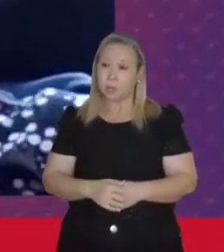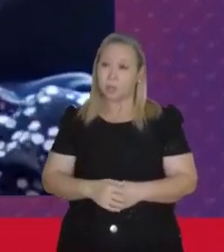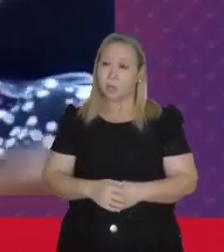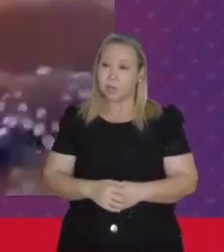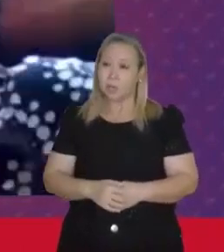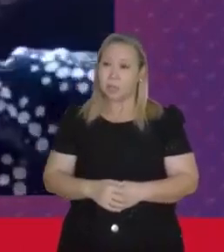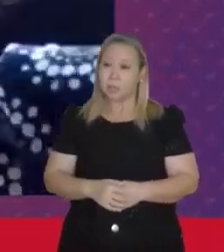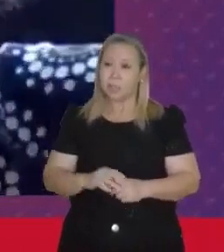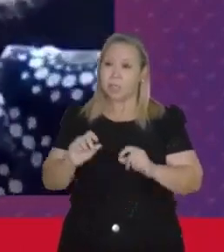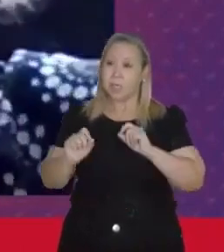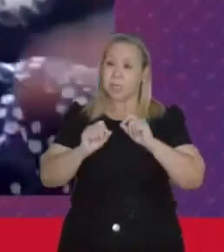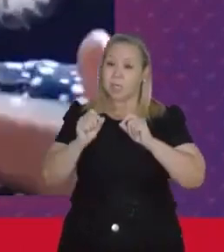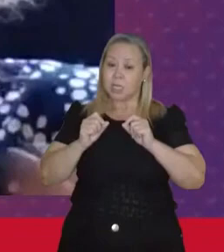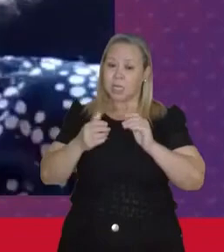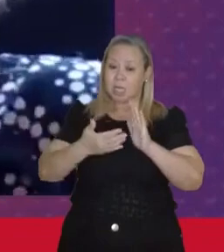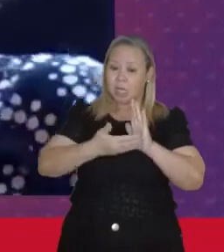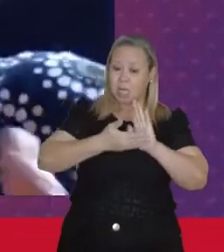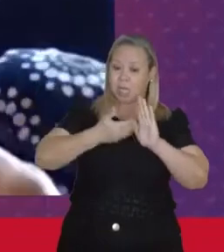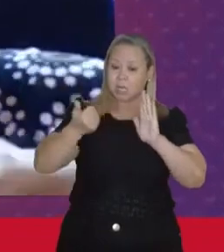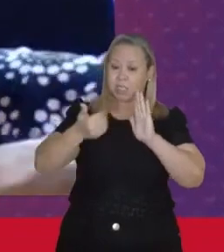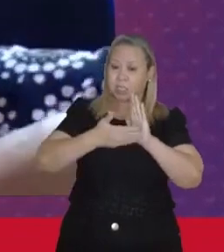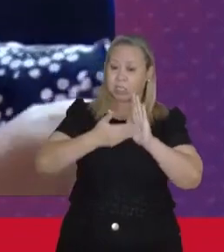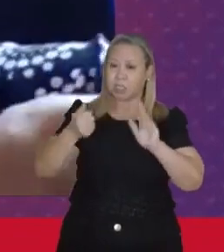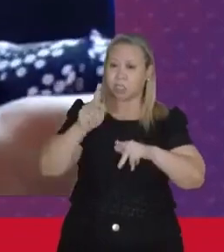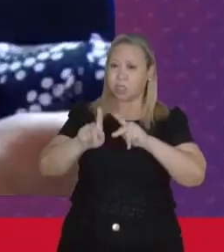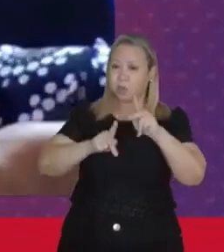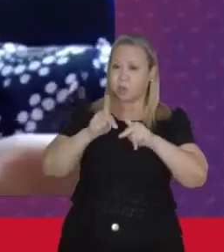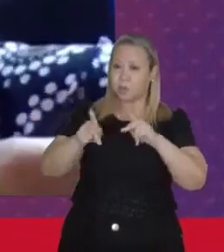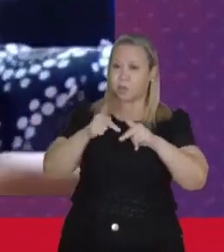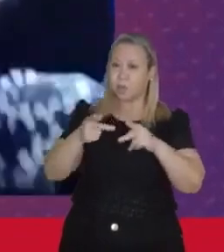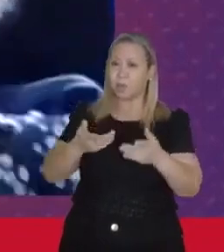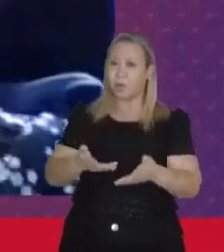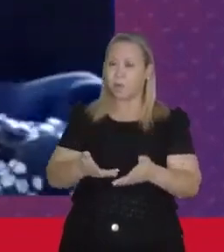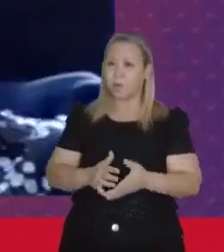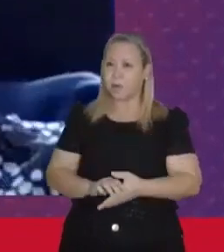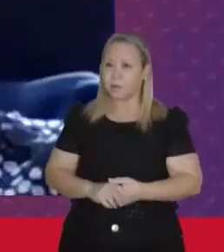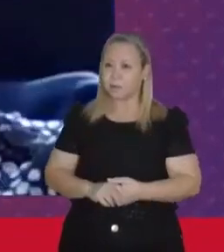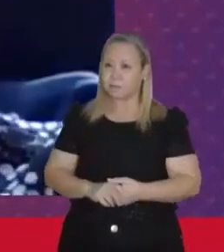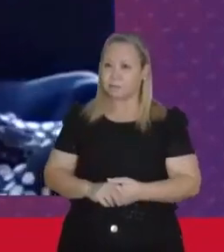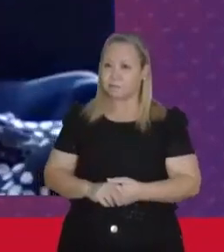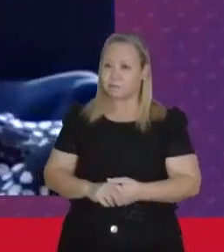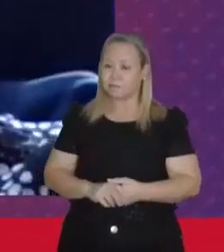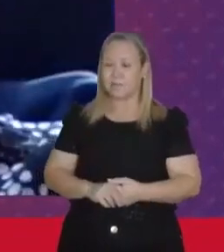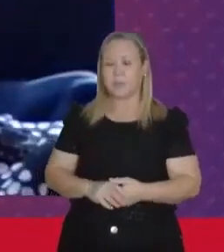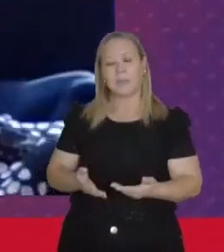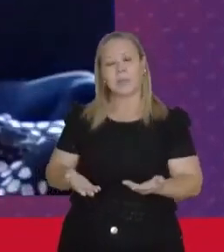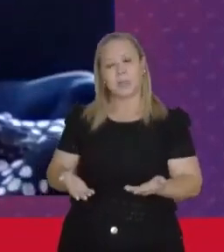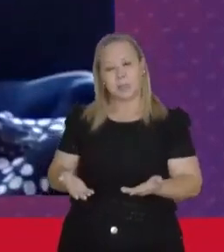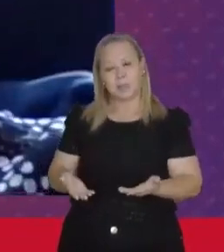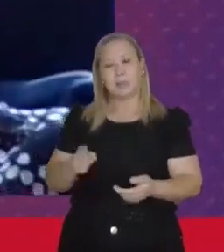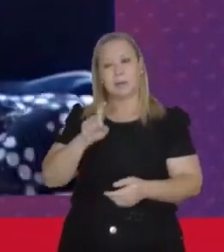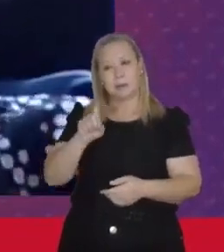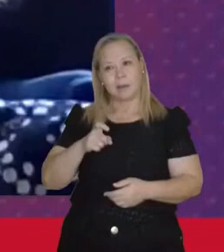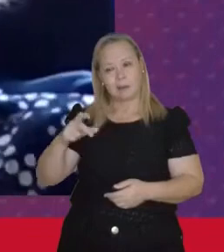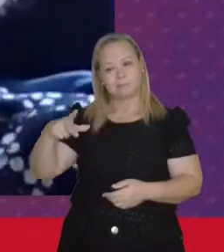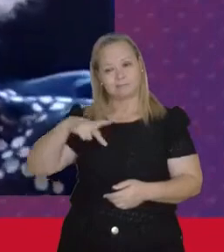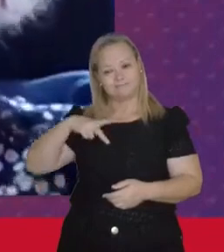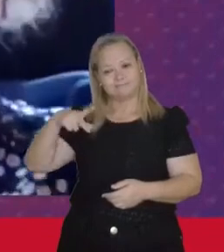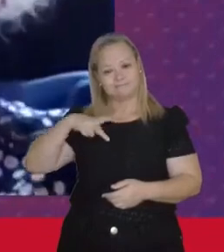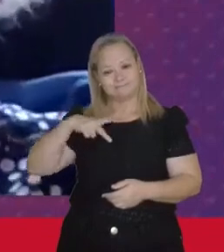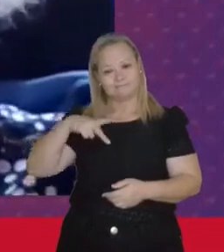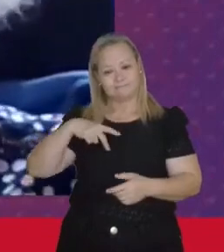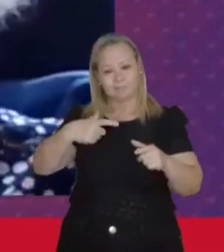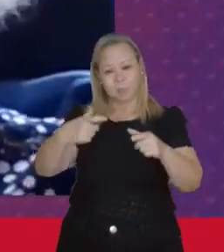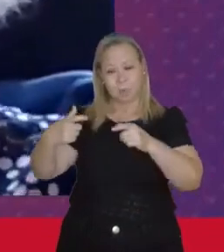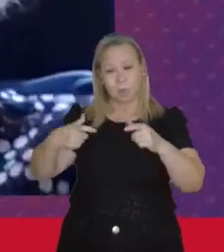que retira do público e passa para o privado, no espaço